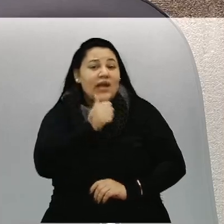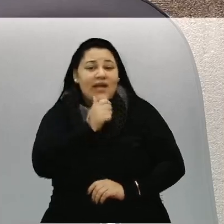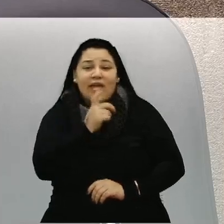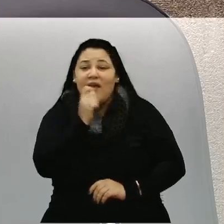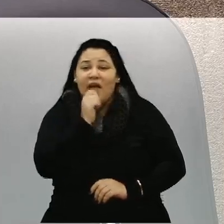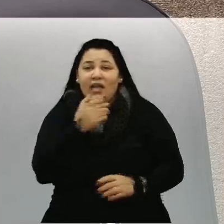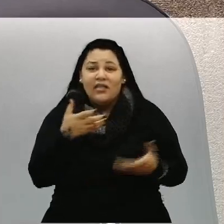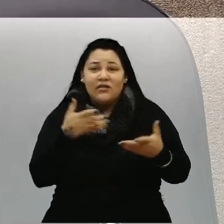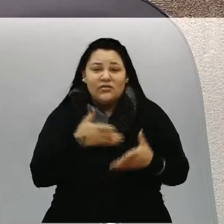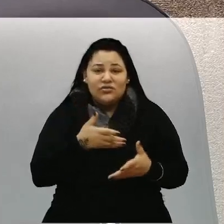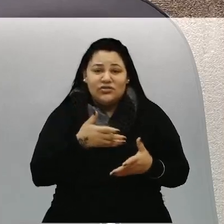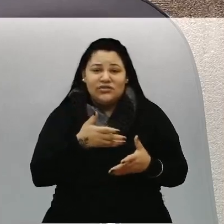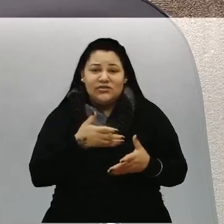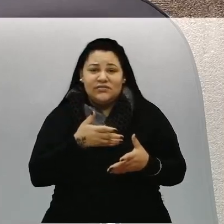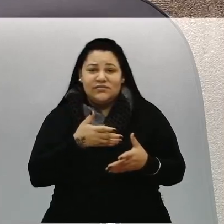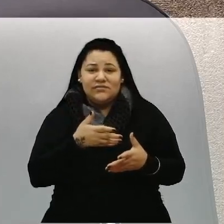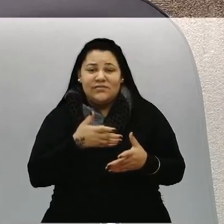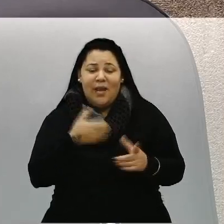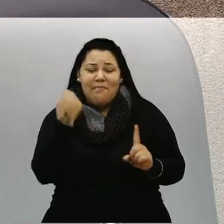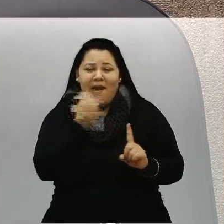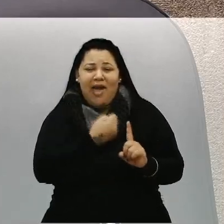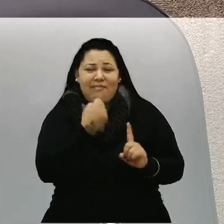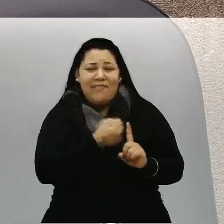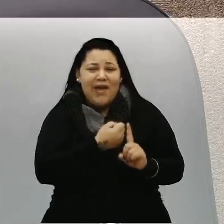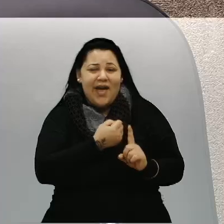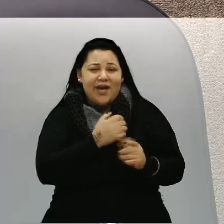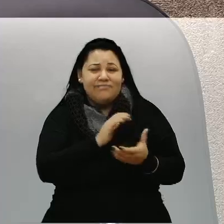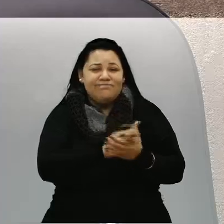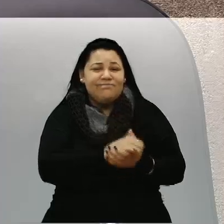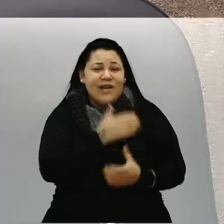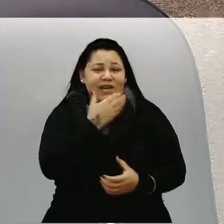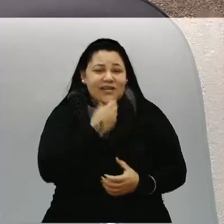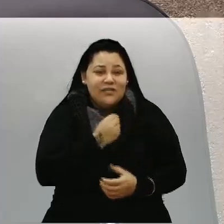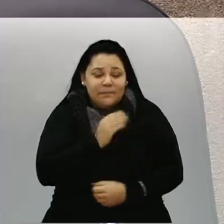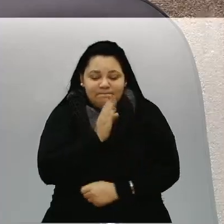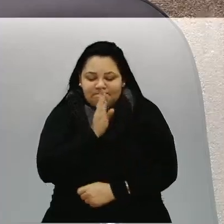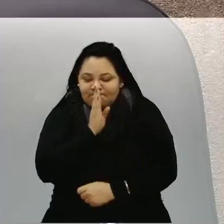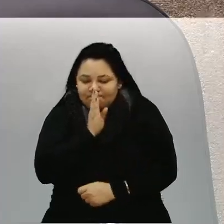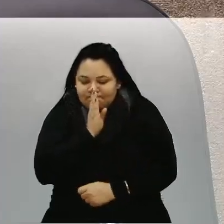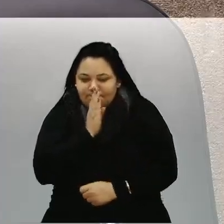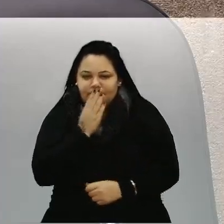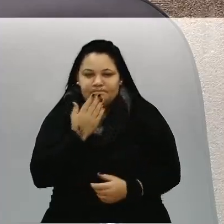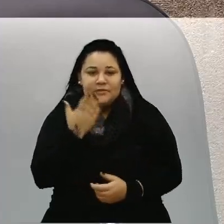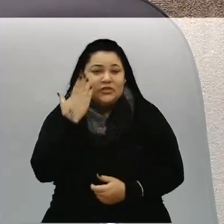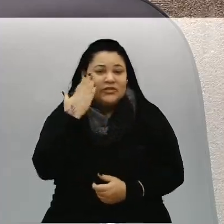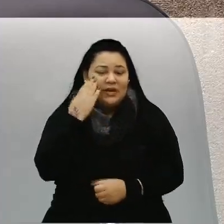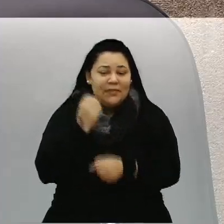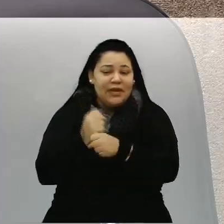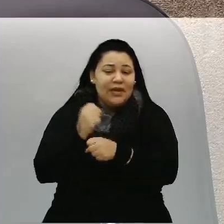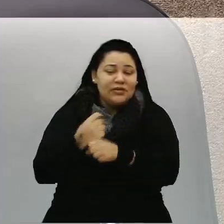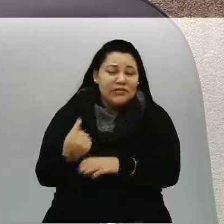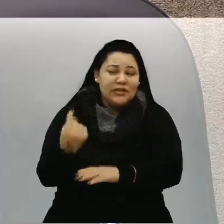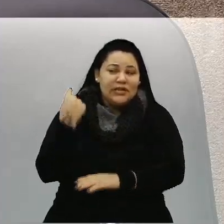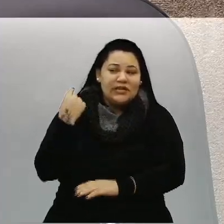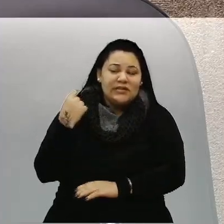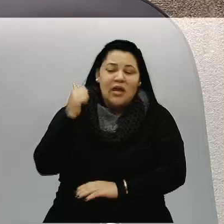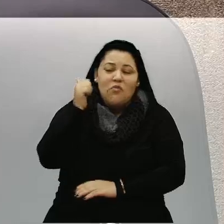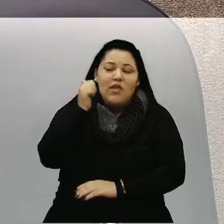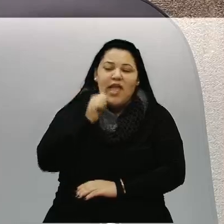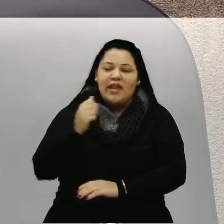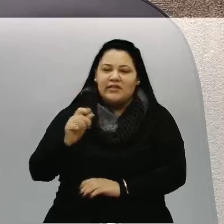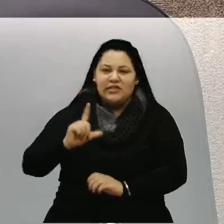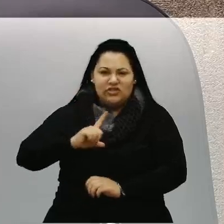hoje apanham do marido e ficam quietas. Nós sabemos que na antiguidade as mulheres que se rebelavam e falavam o que